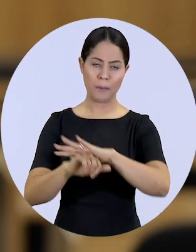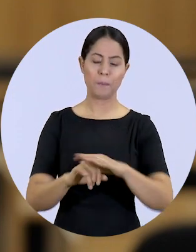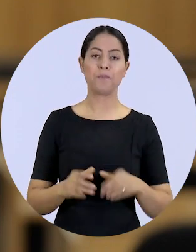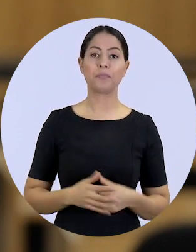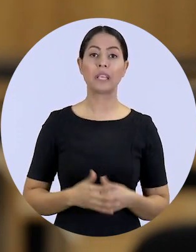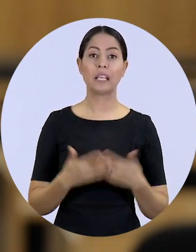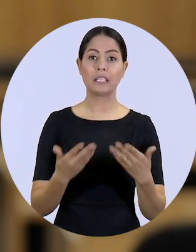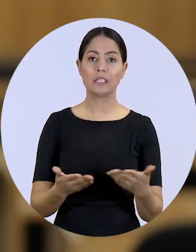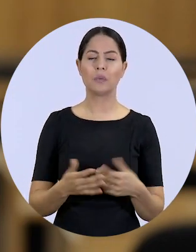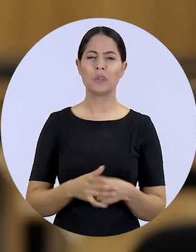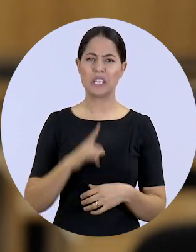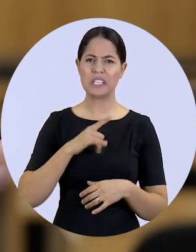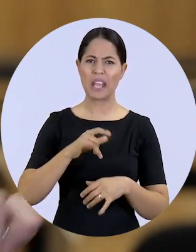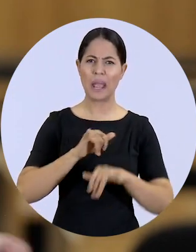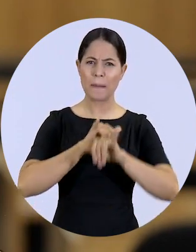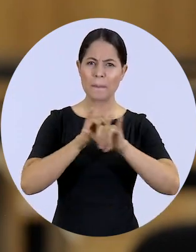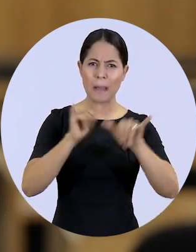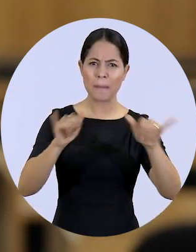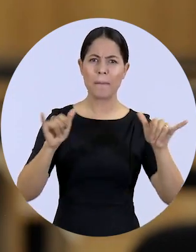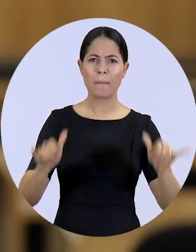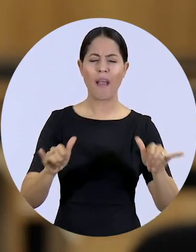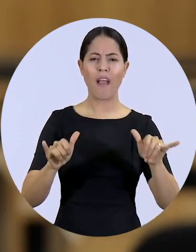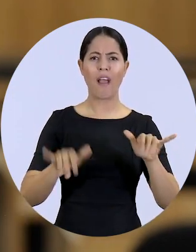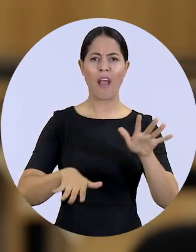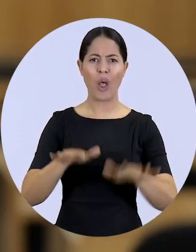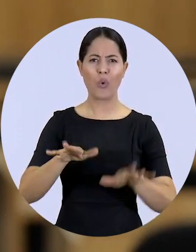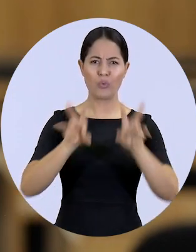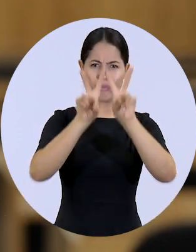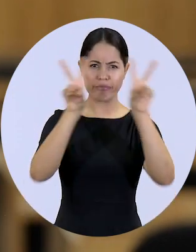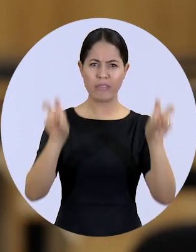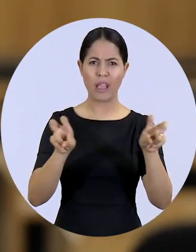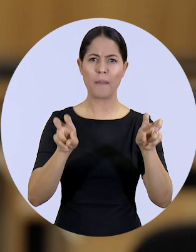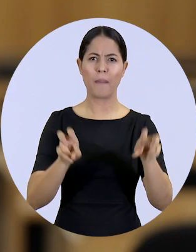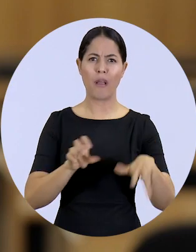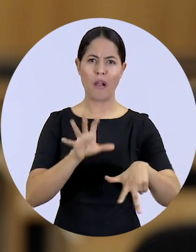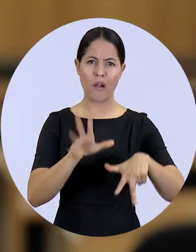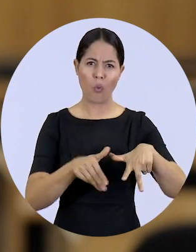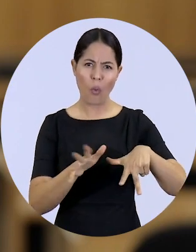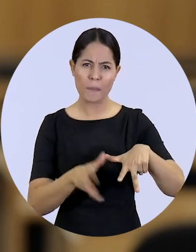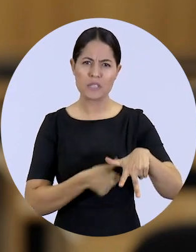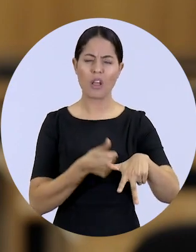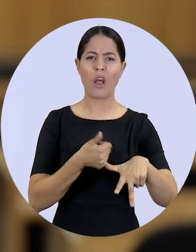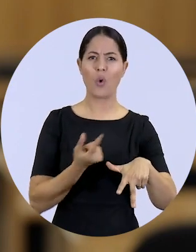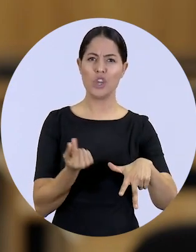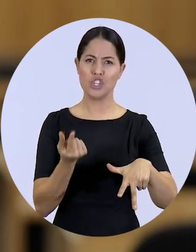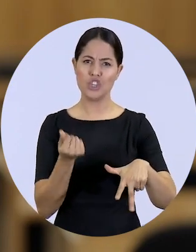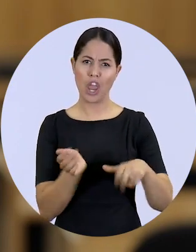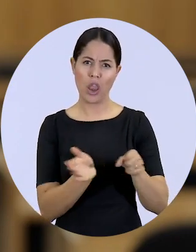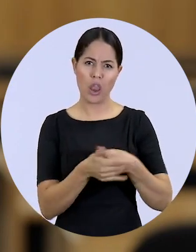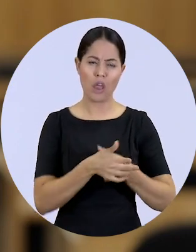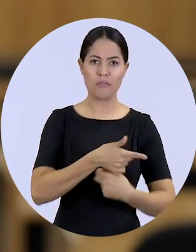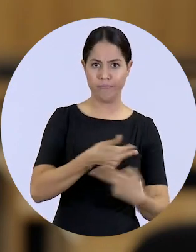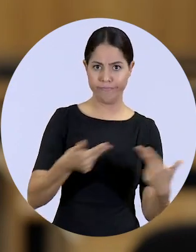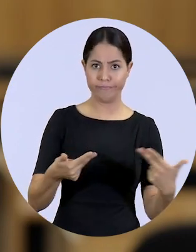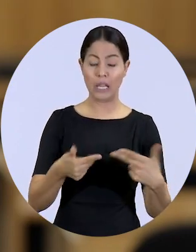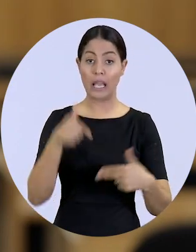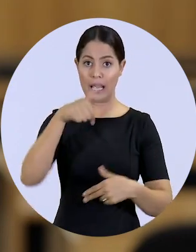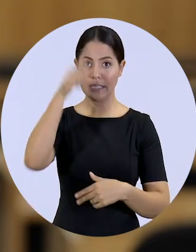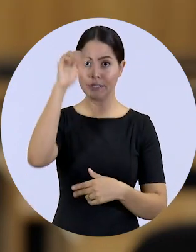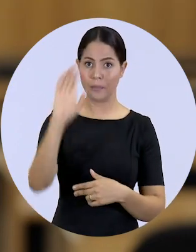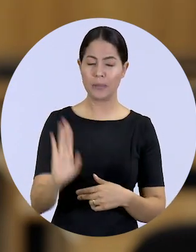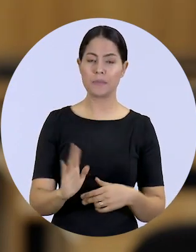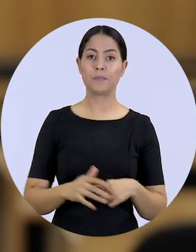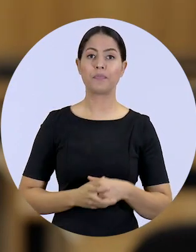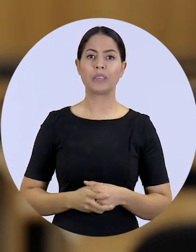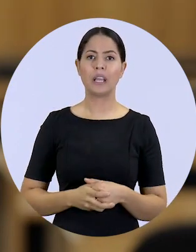nas manchetes de todo o país, infelizmente, notícias falando sobre lavagem de dinheiro e também corrupção aqui no Brasil.